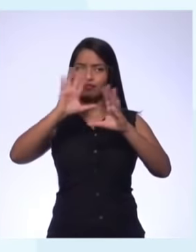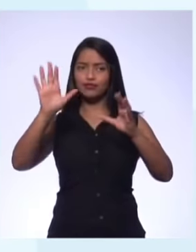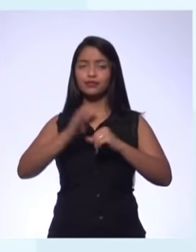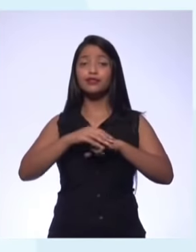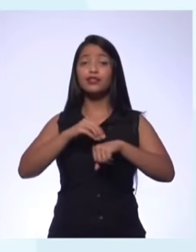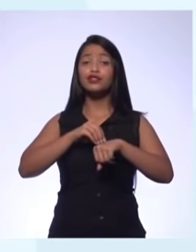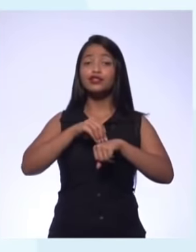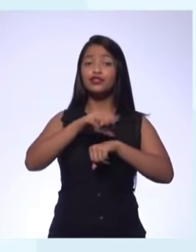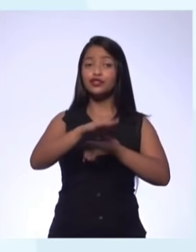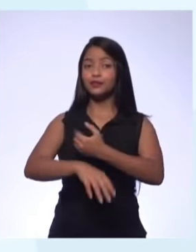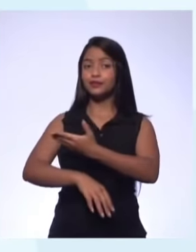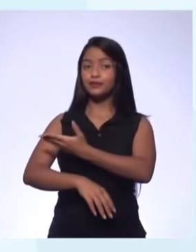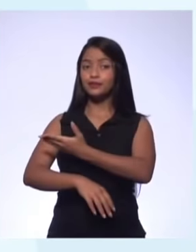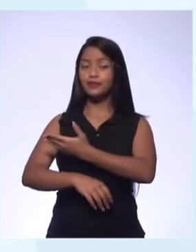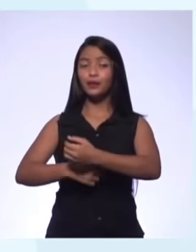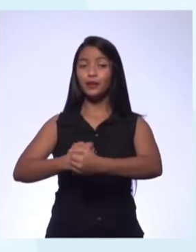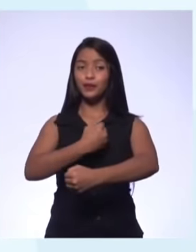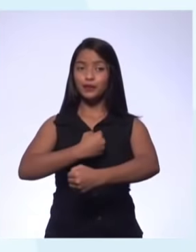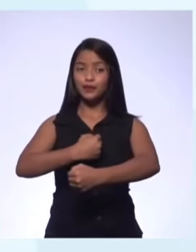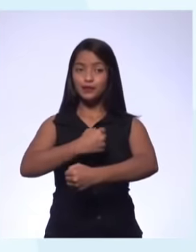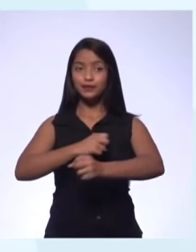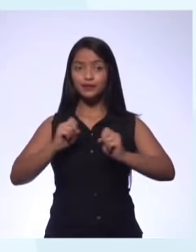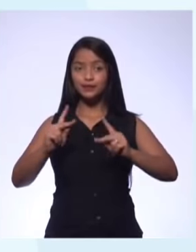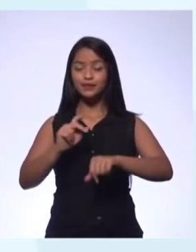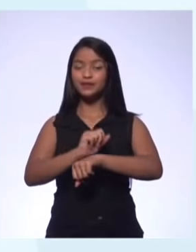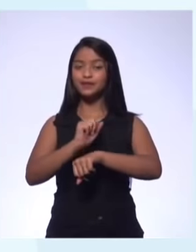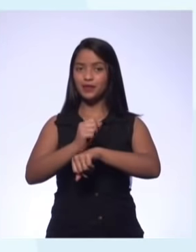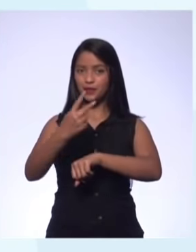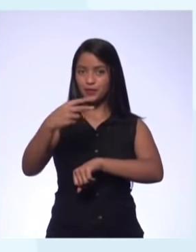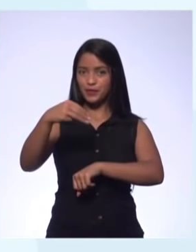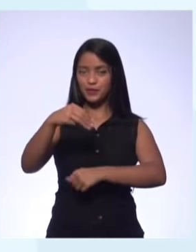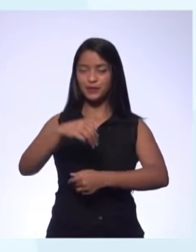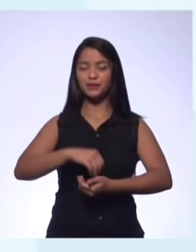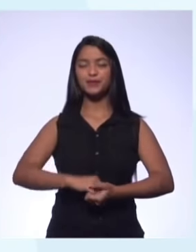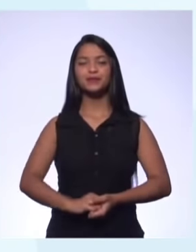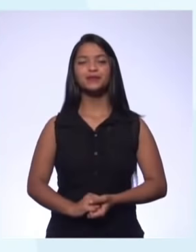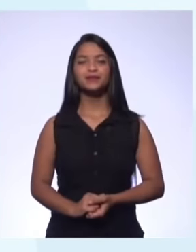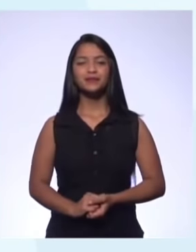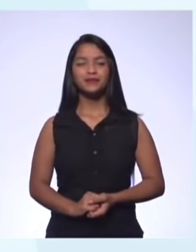aí para lembrar, certo? Então, bora lá. 2 minutinhos.